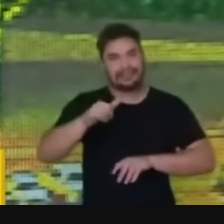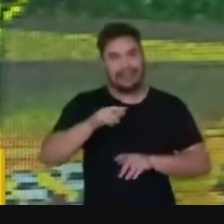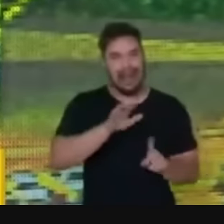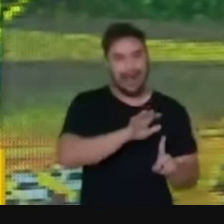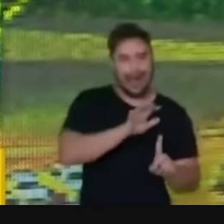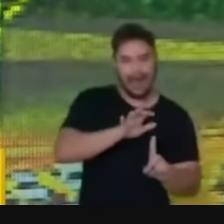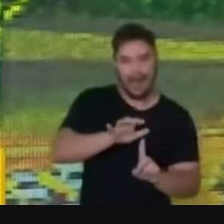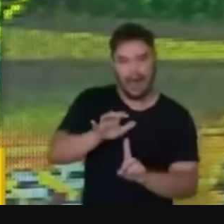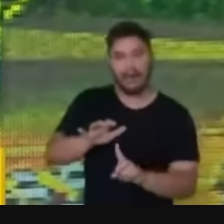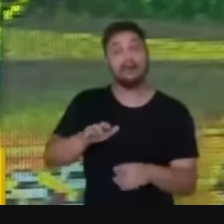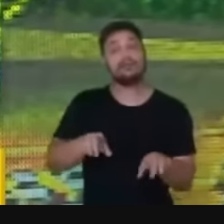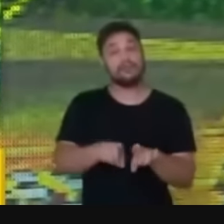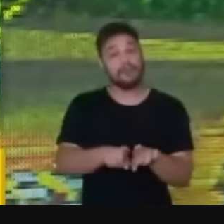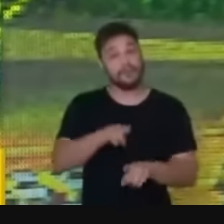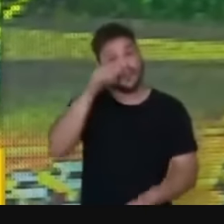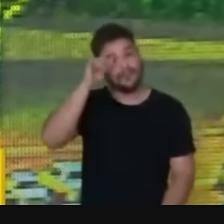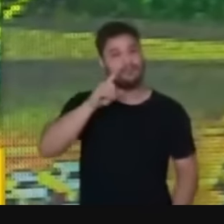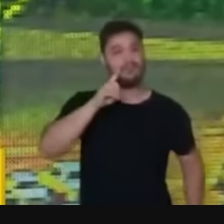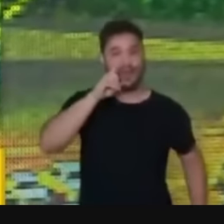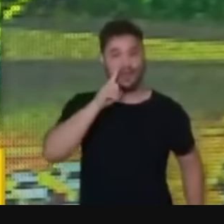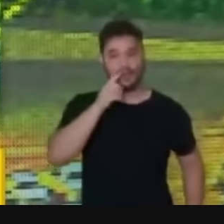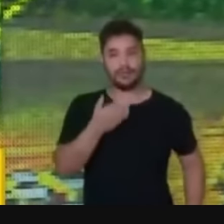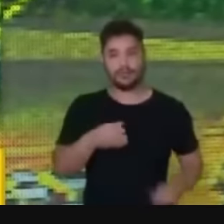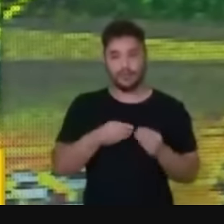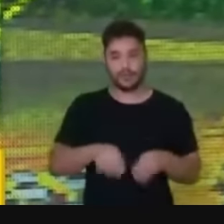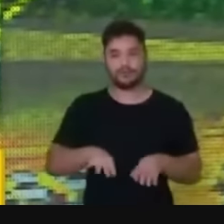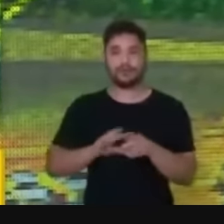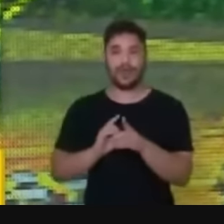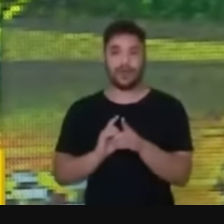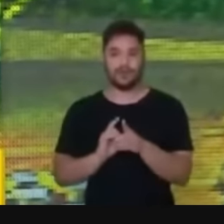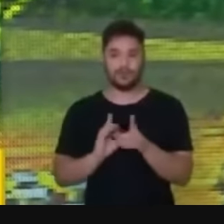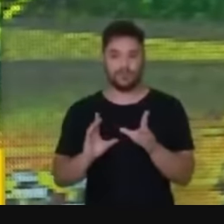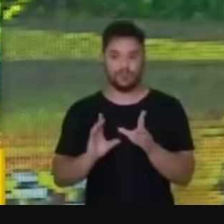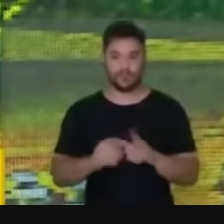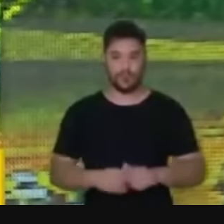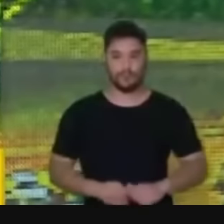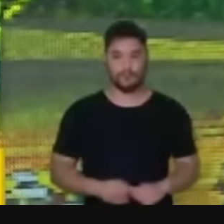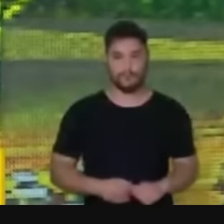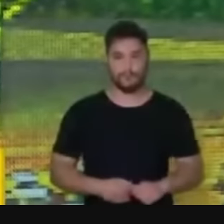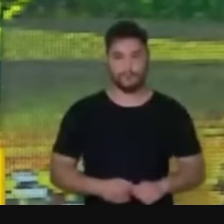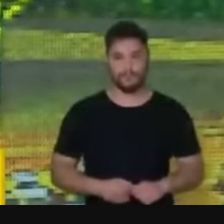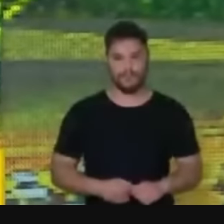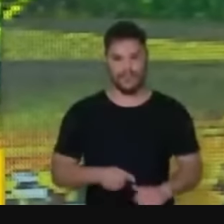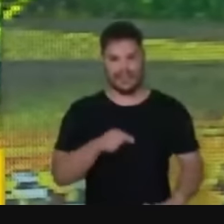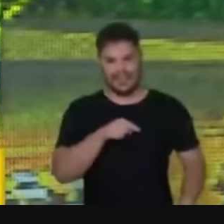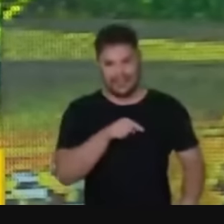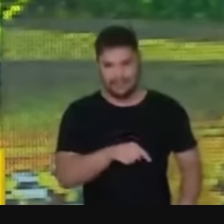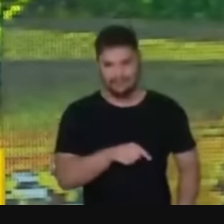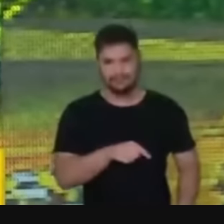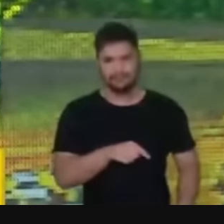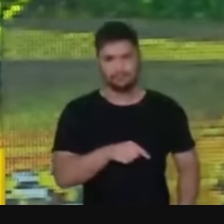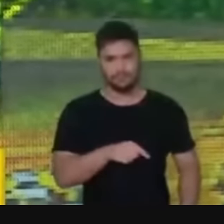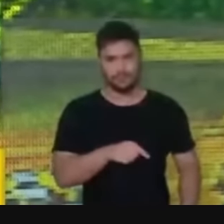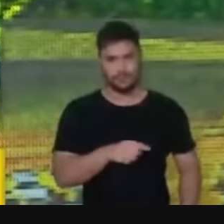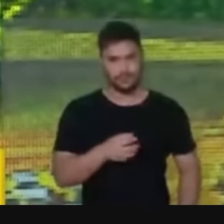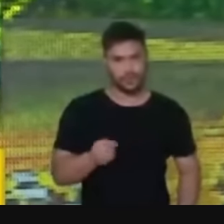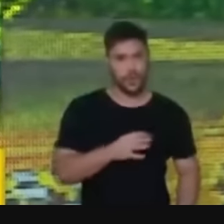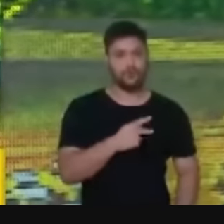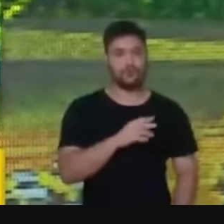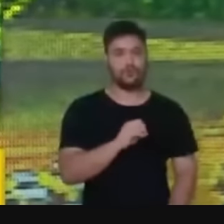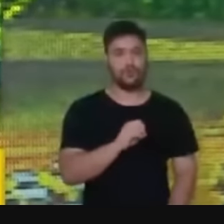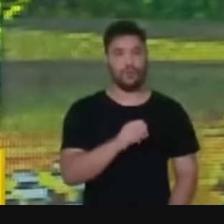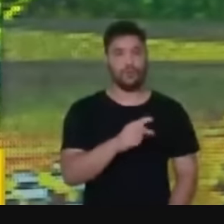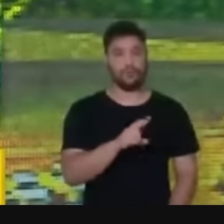para a redução dos riscos para a democracia. Esse maléfico e novo populismo